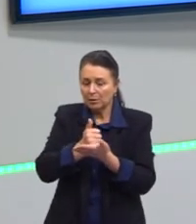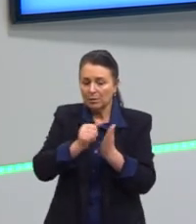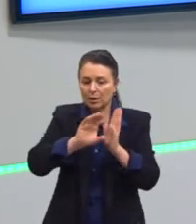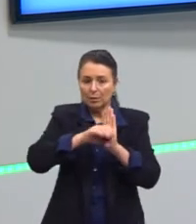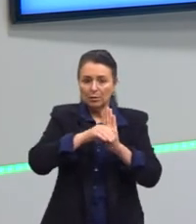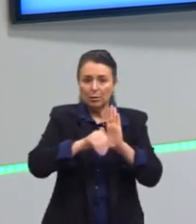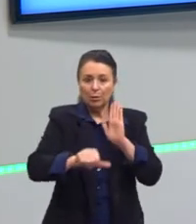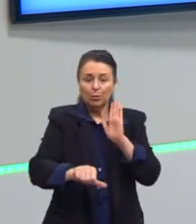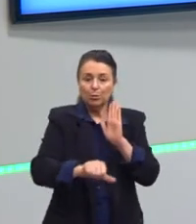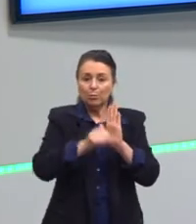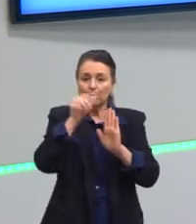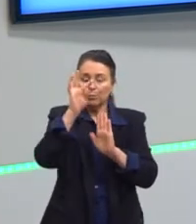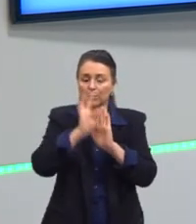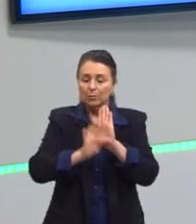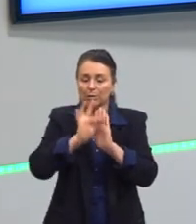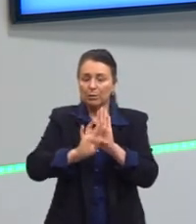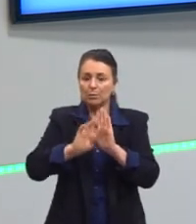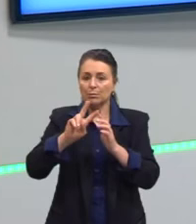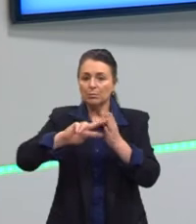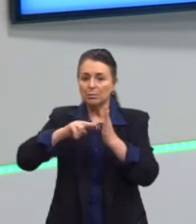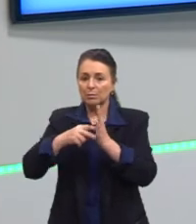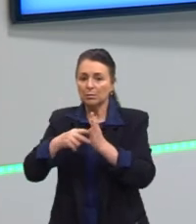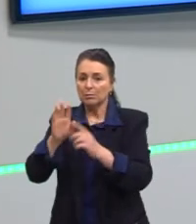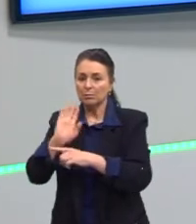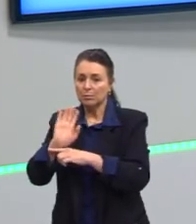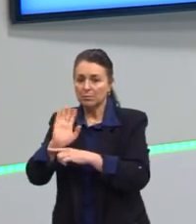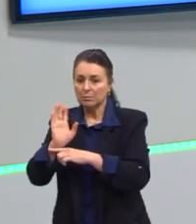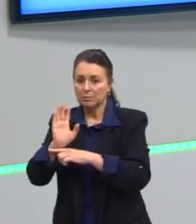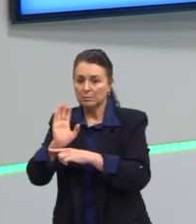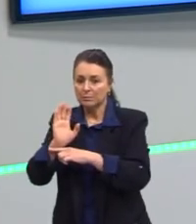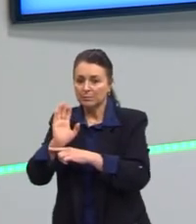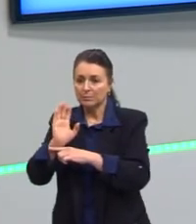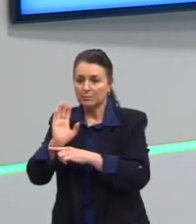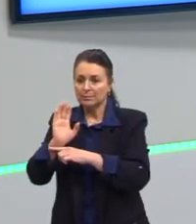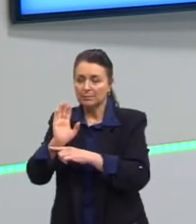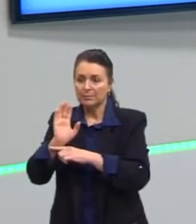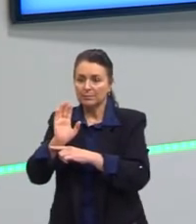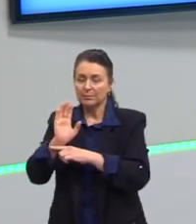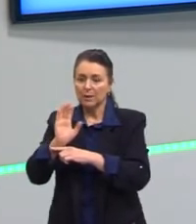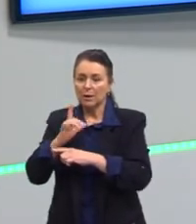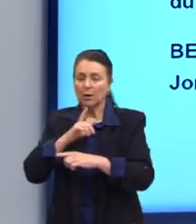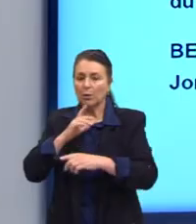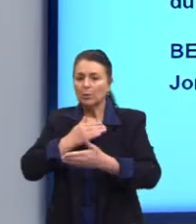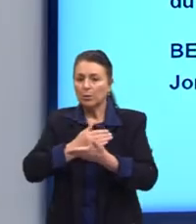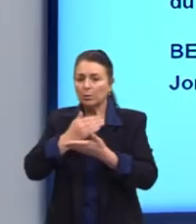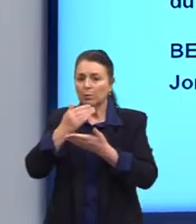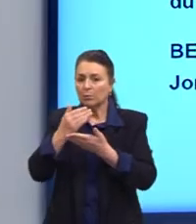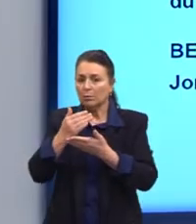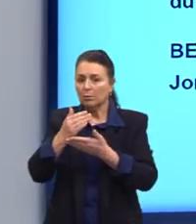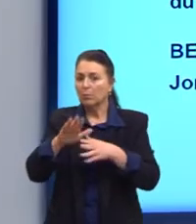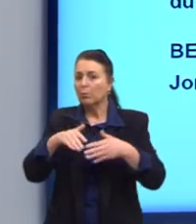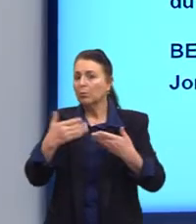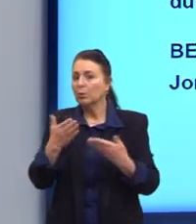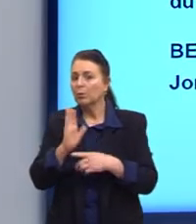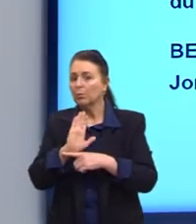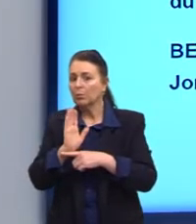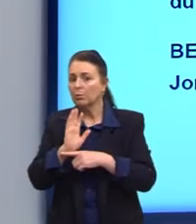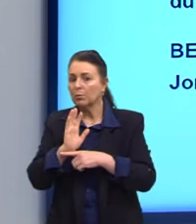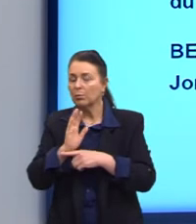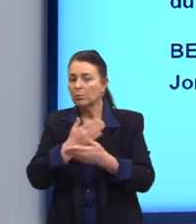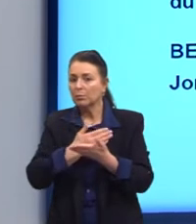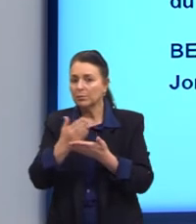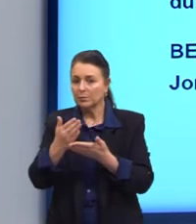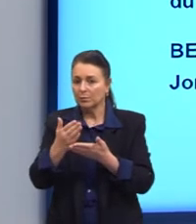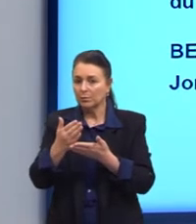O que que é cinema Como foi o princípio né quando ele começou e as